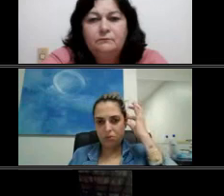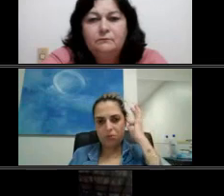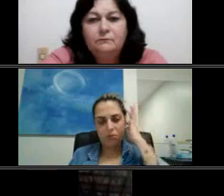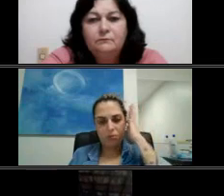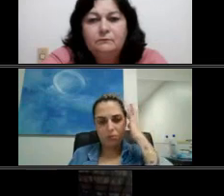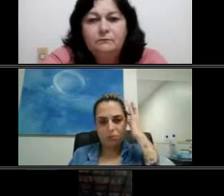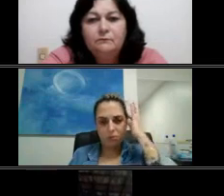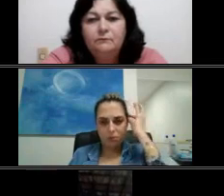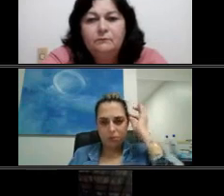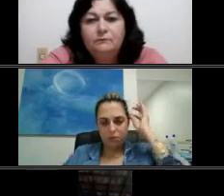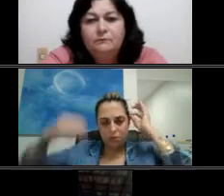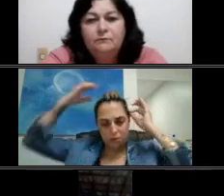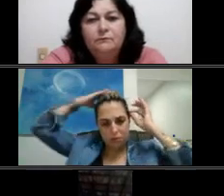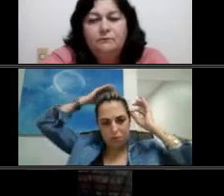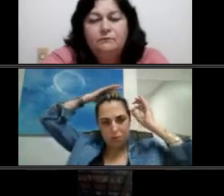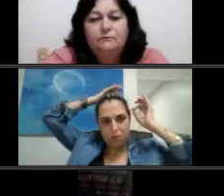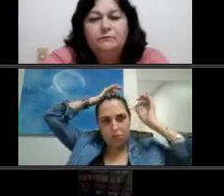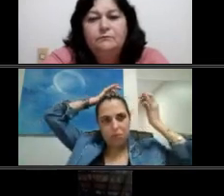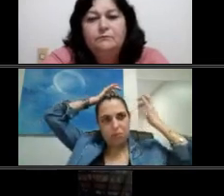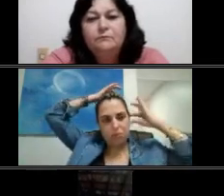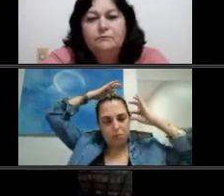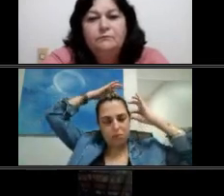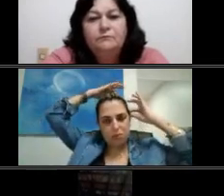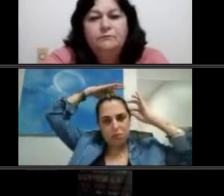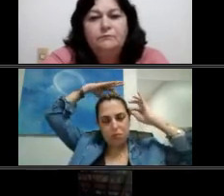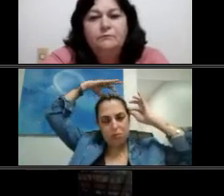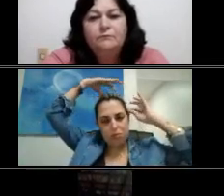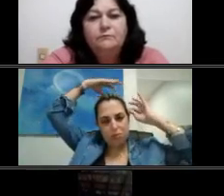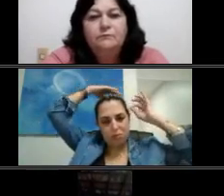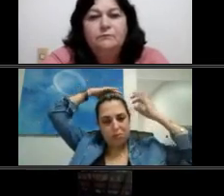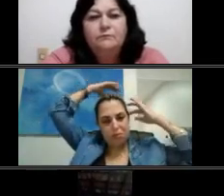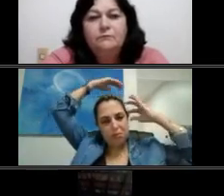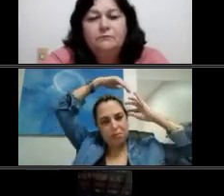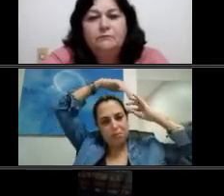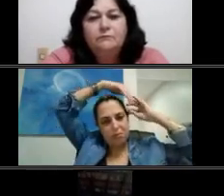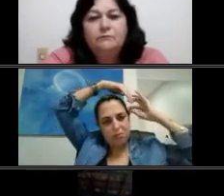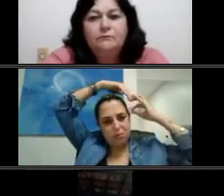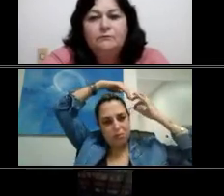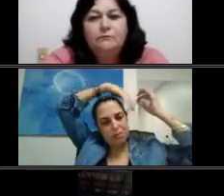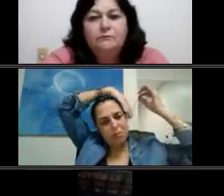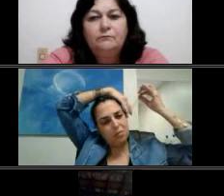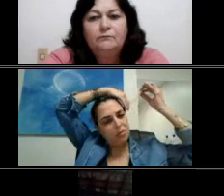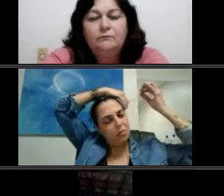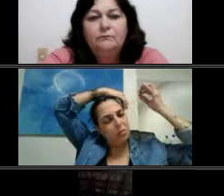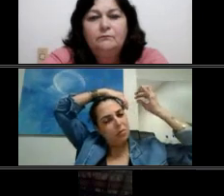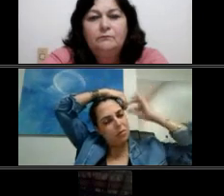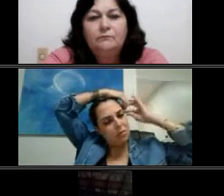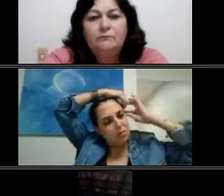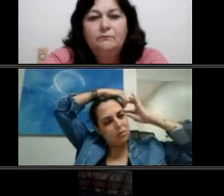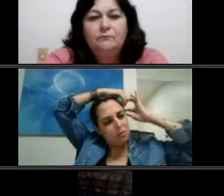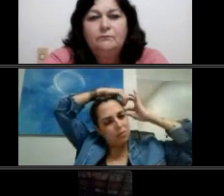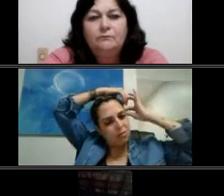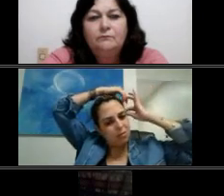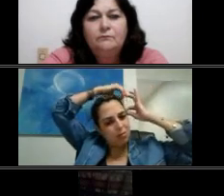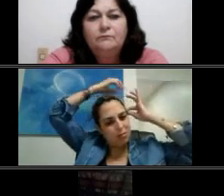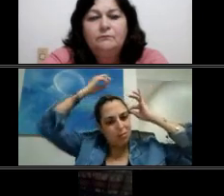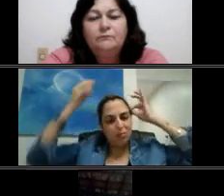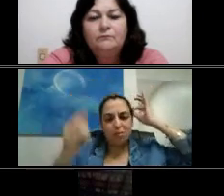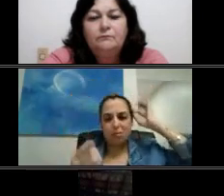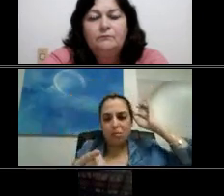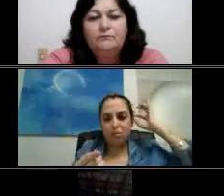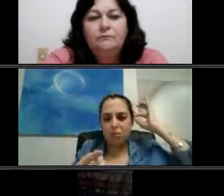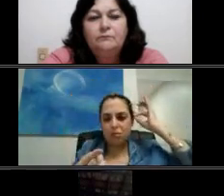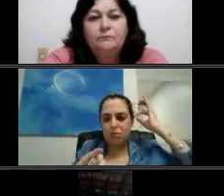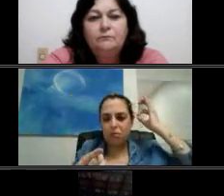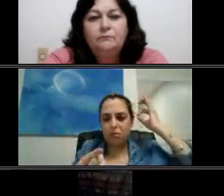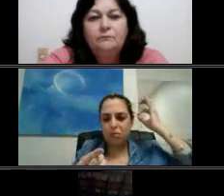em vigor desde o dia 1º, a gente já falou dela aqui, em que crianças e adolescentes com TDAH ou